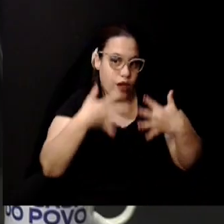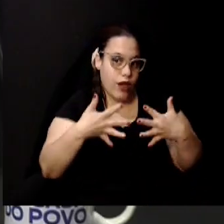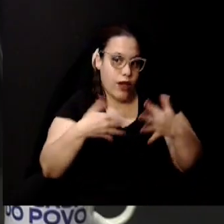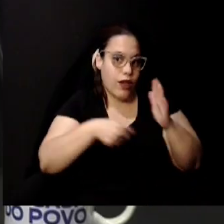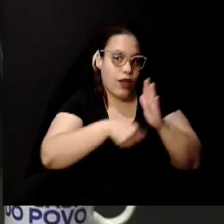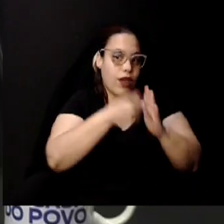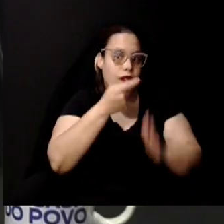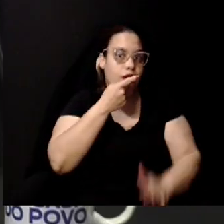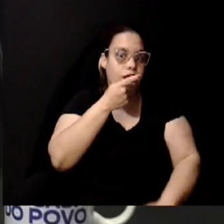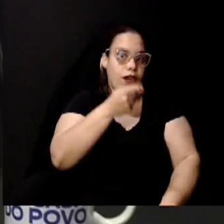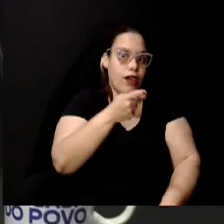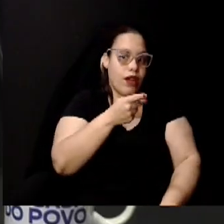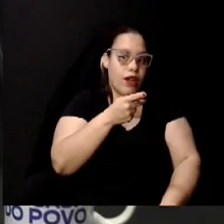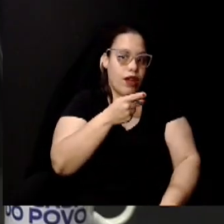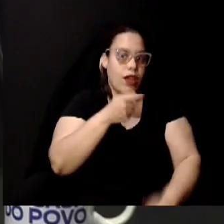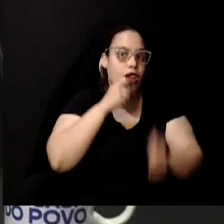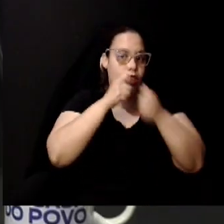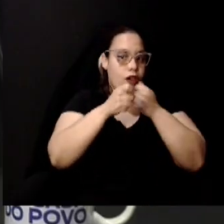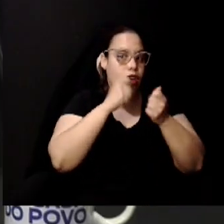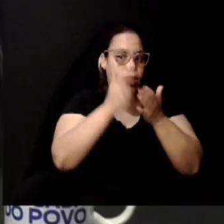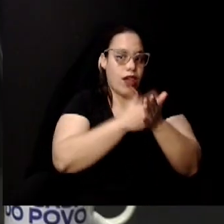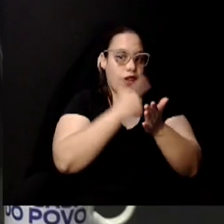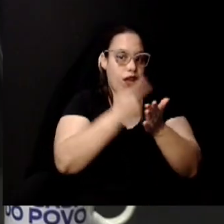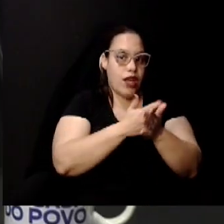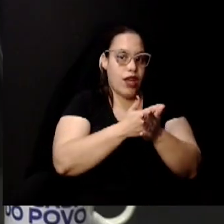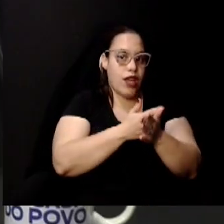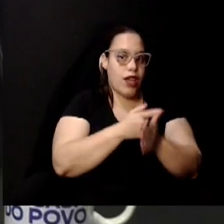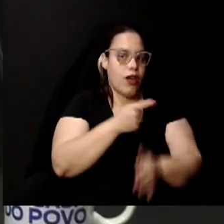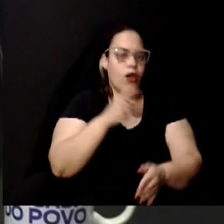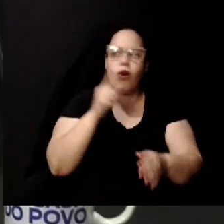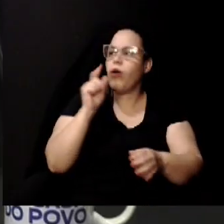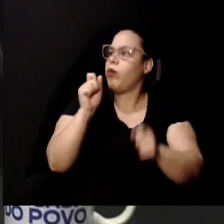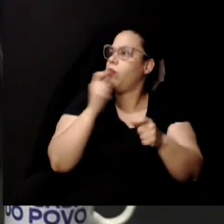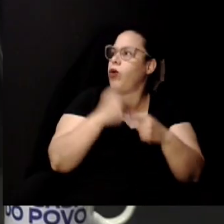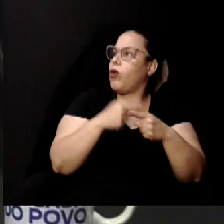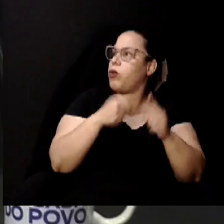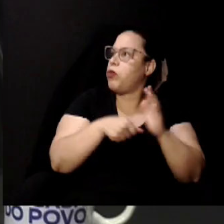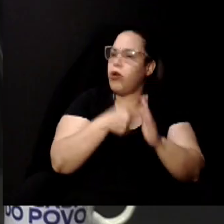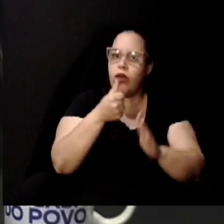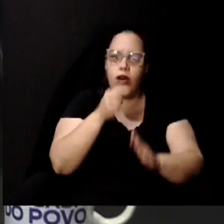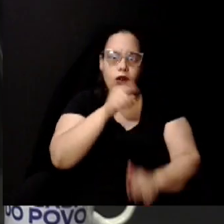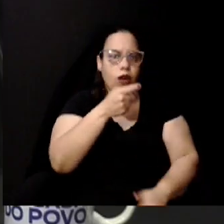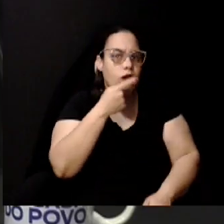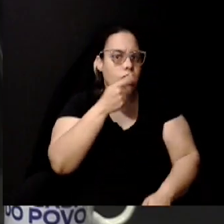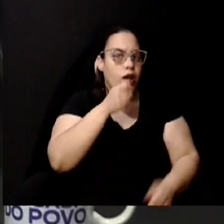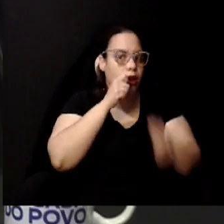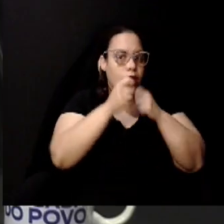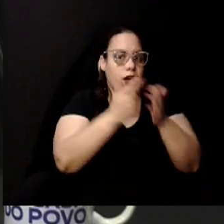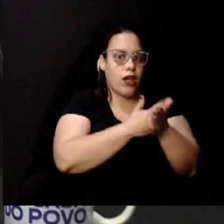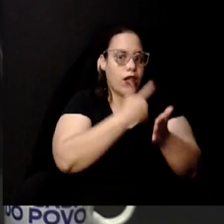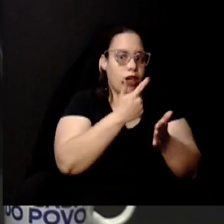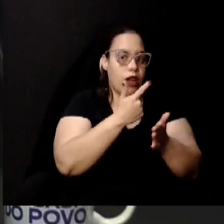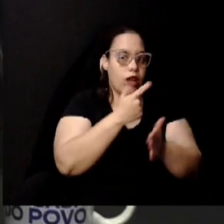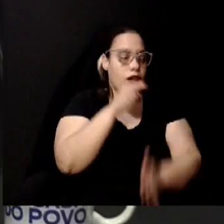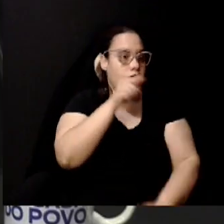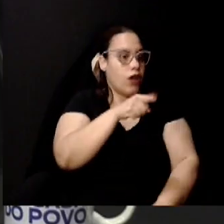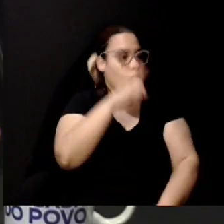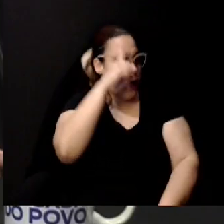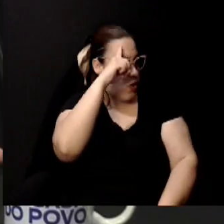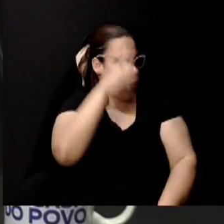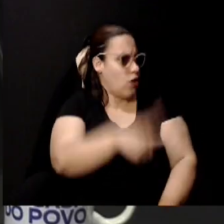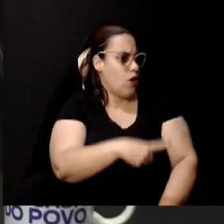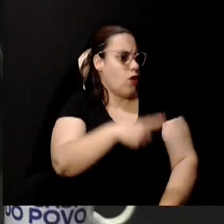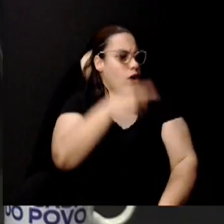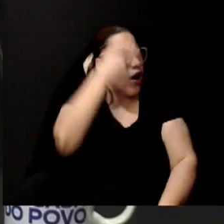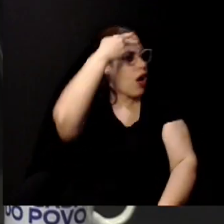assim, olha, eu sou jornalista, eu sou não sei o quê, e aí ele falou, mas peraí, por que a primeira coisa que você falou é jornalista? Por que isso te define? Por que o Gabriel Castro, a